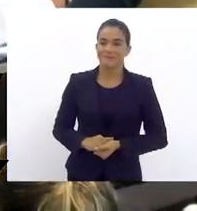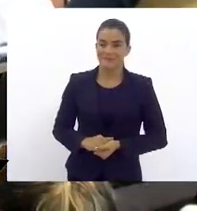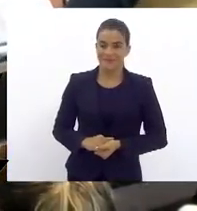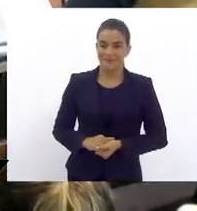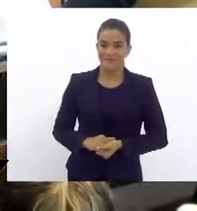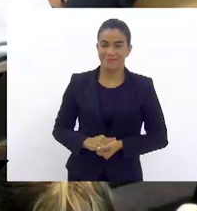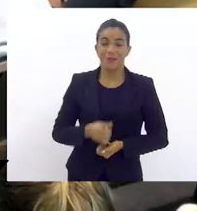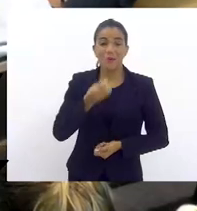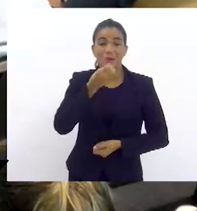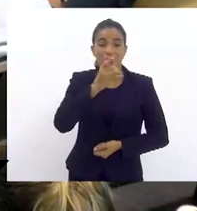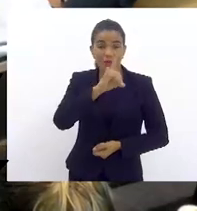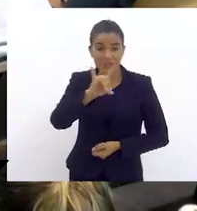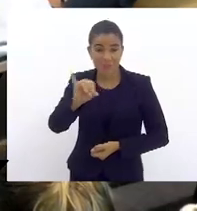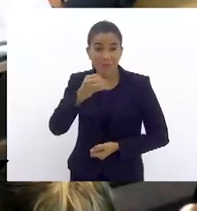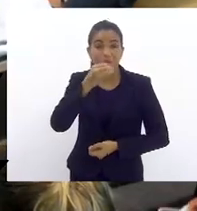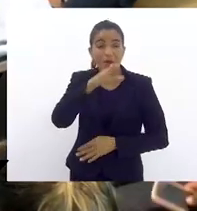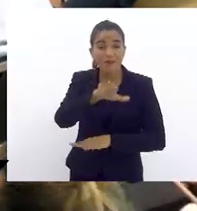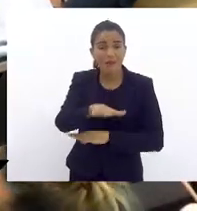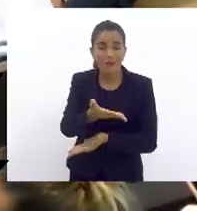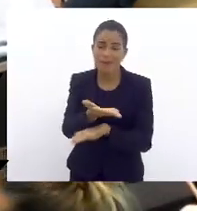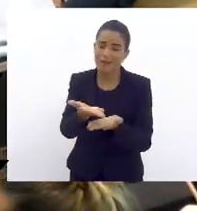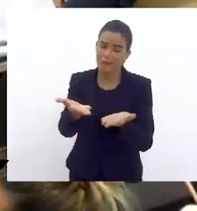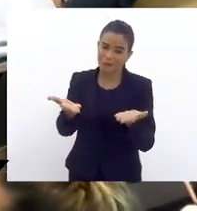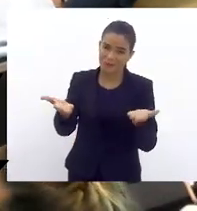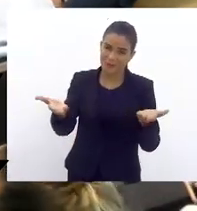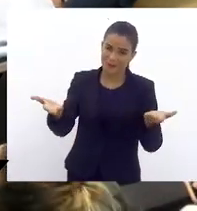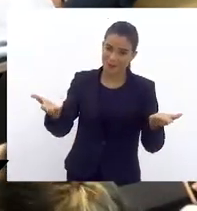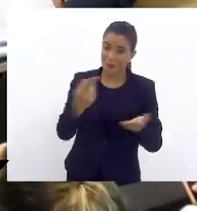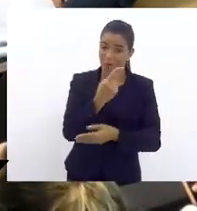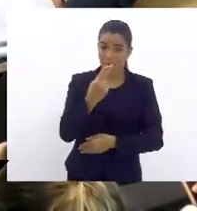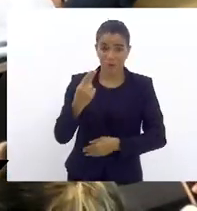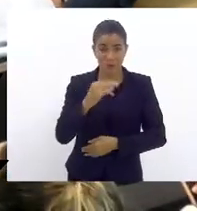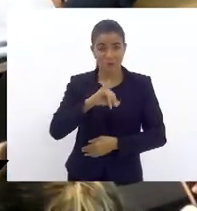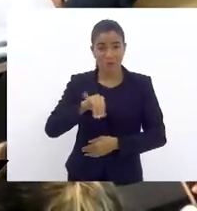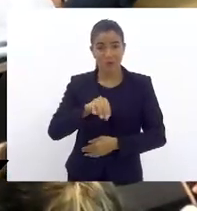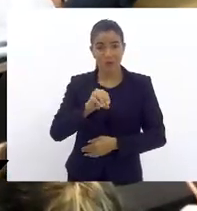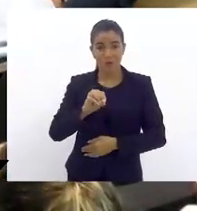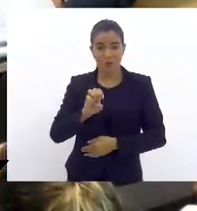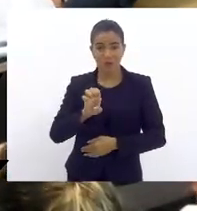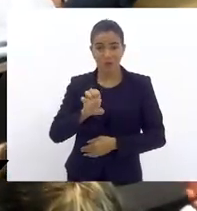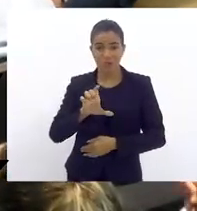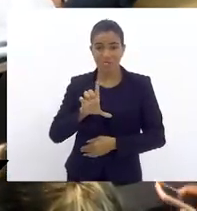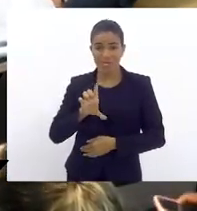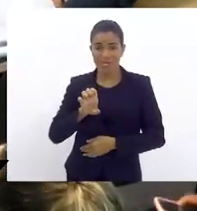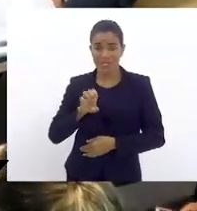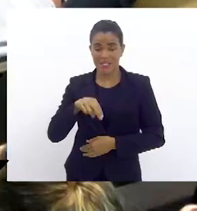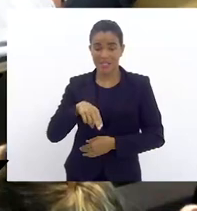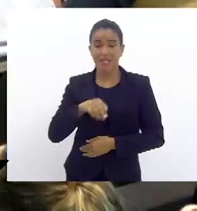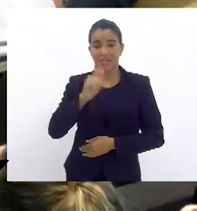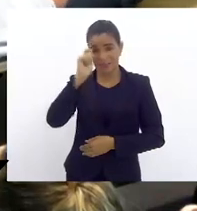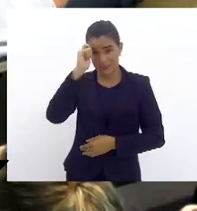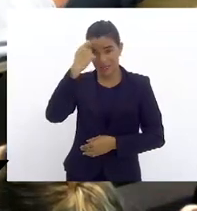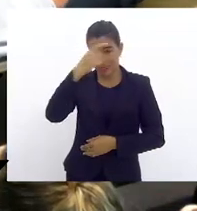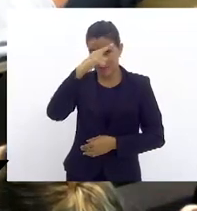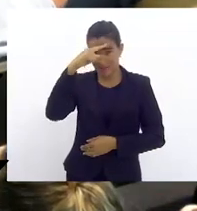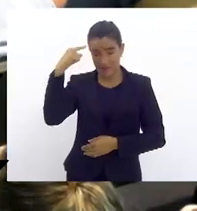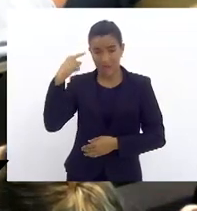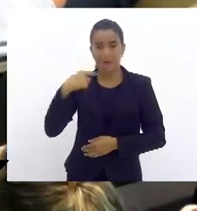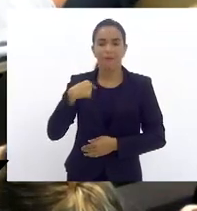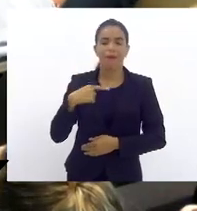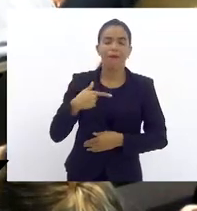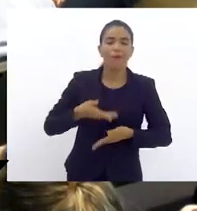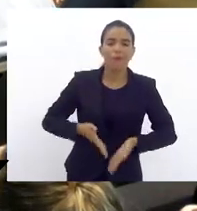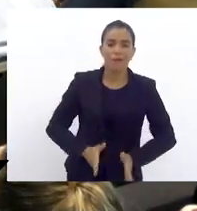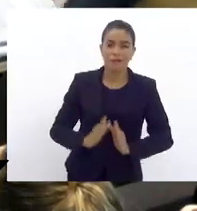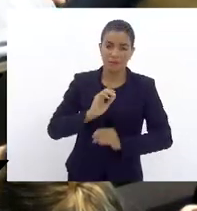bom dia boa tarde a todos meu nome é joselene nega Black Sou de São Gonçalo